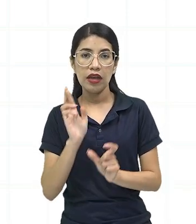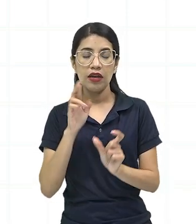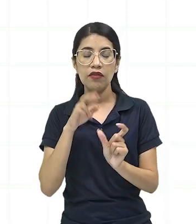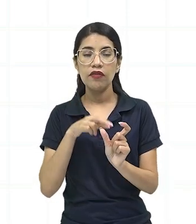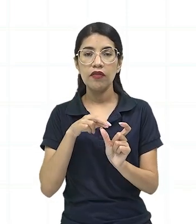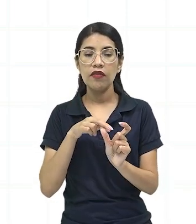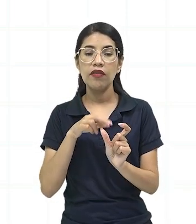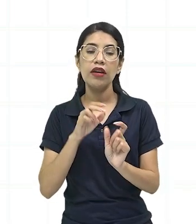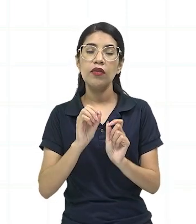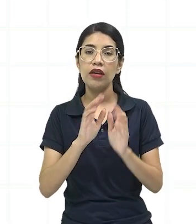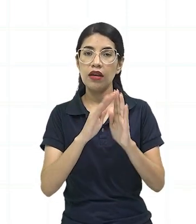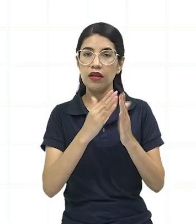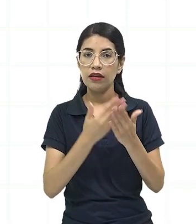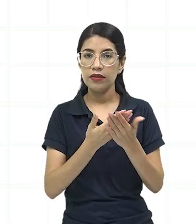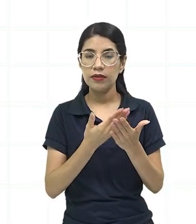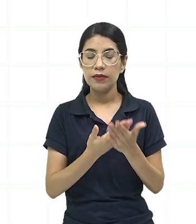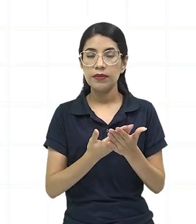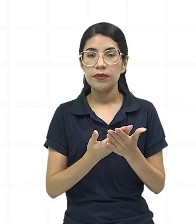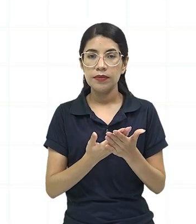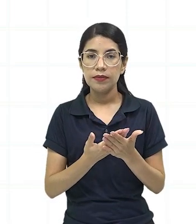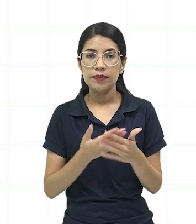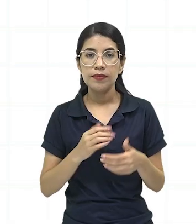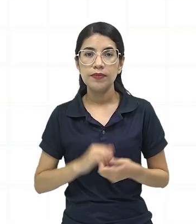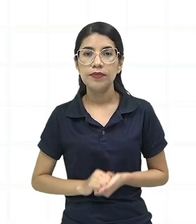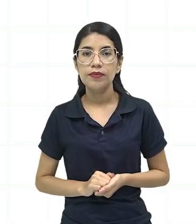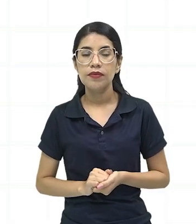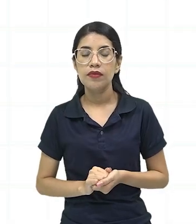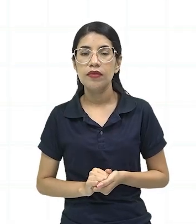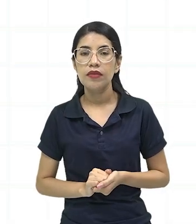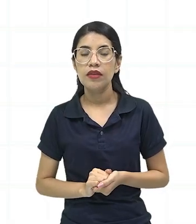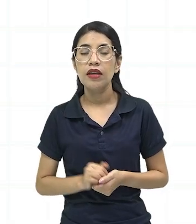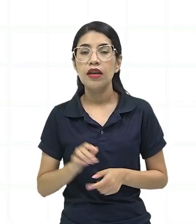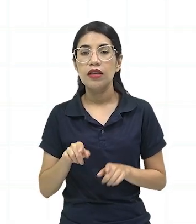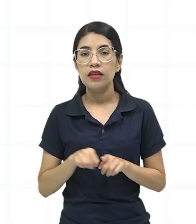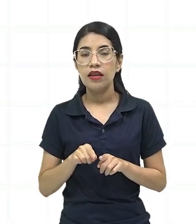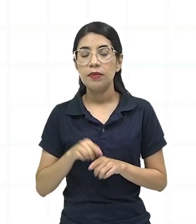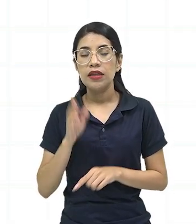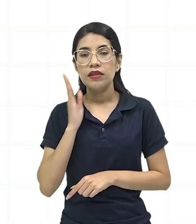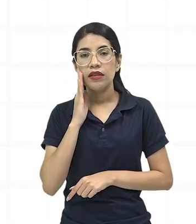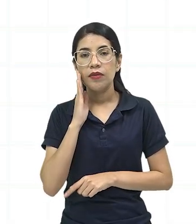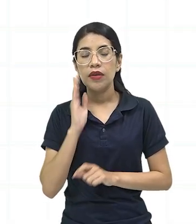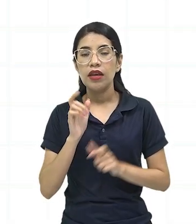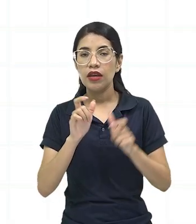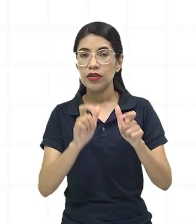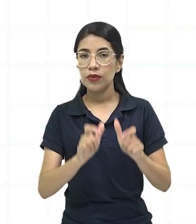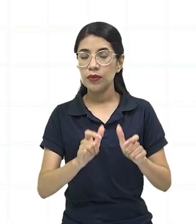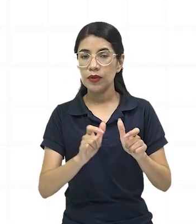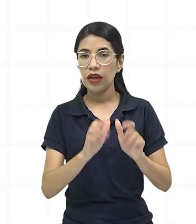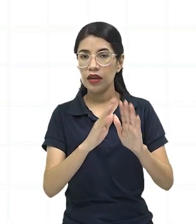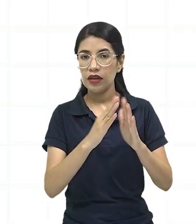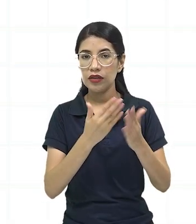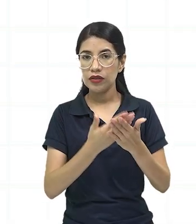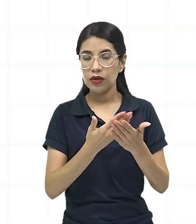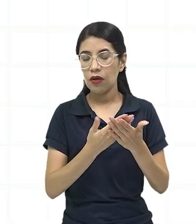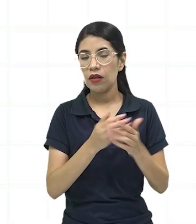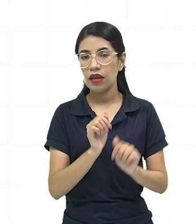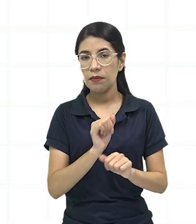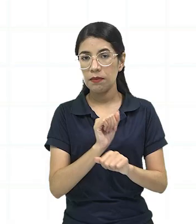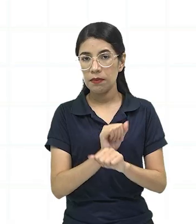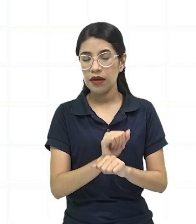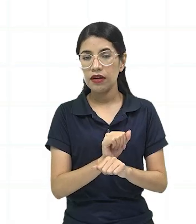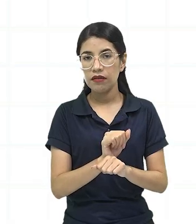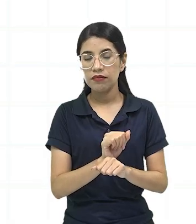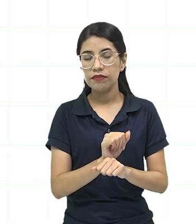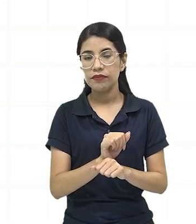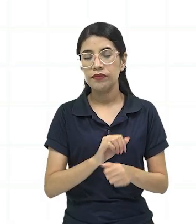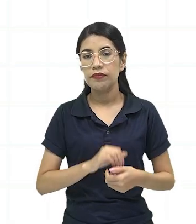refere, faz a retomada, é a escola. A gente já sabe que a escola é um local e esse local é